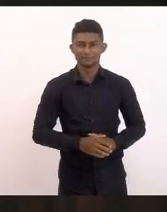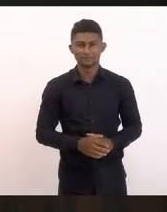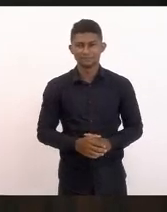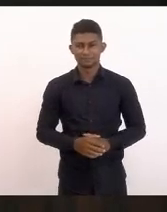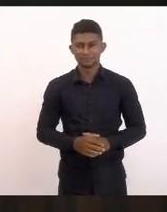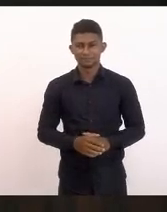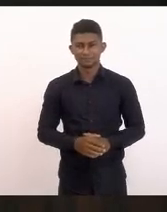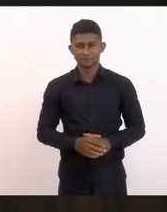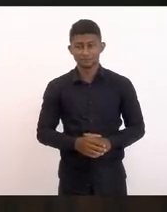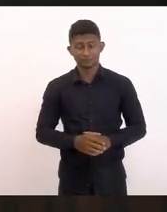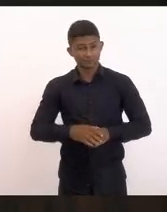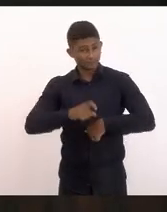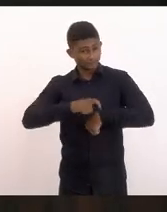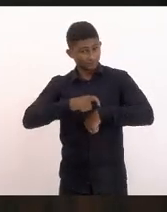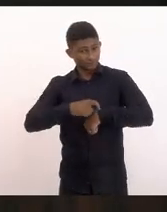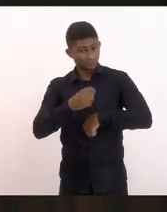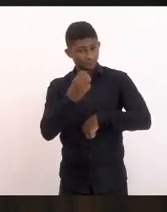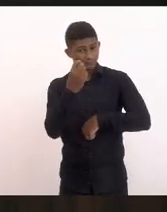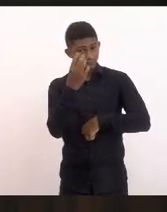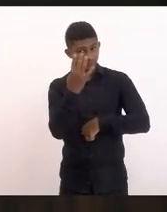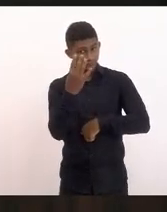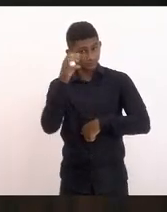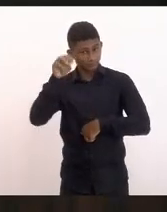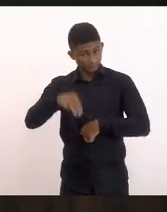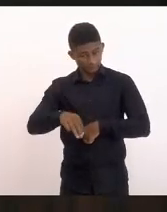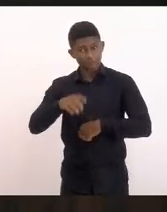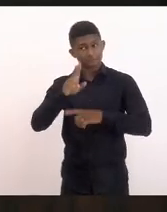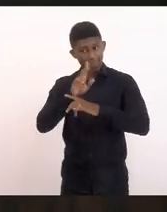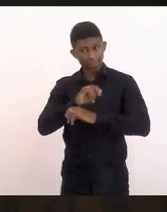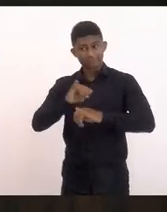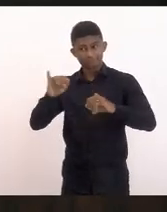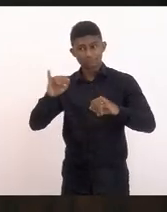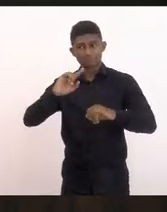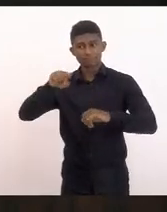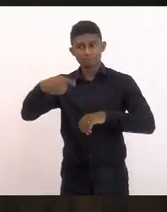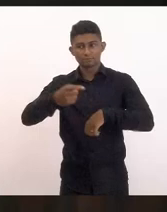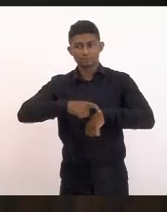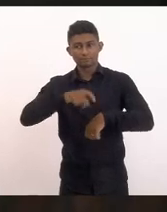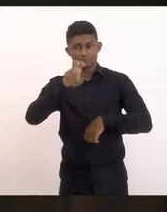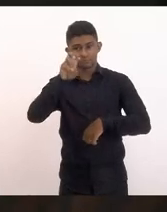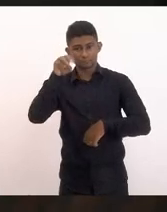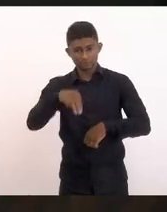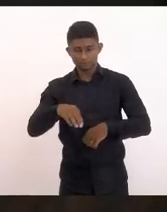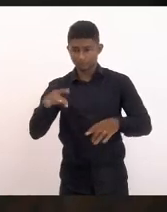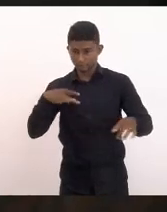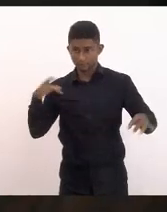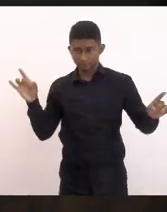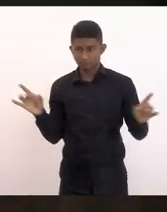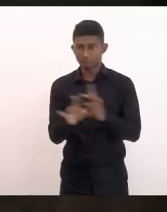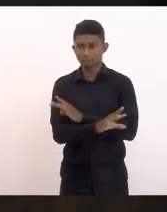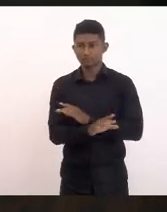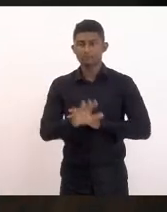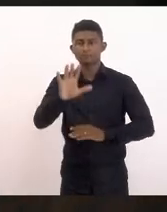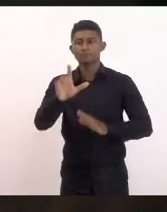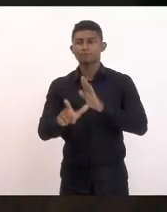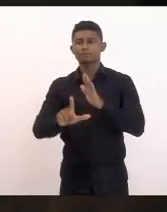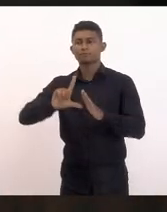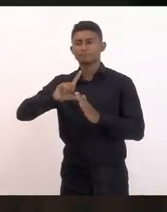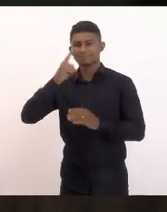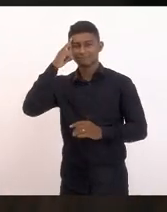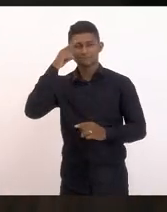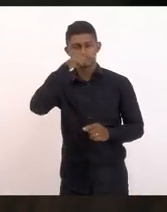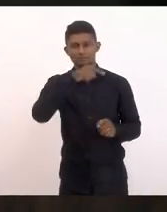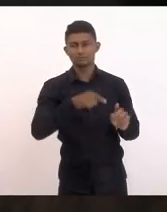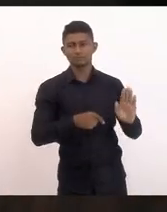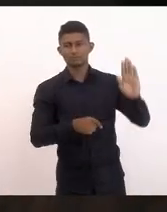no quarto minuto eu vou chamar a atenção de Vossa Excelência e no quinto eu vou encerrar. Antes, porém, questão de ordem